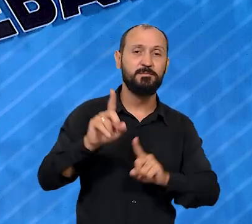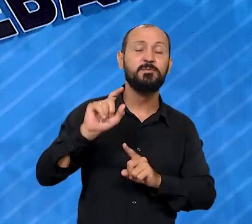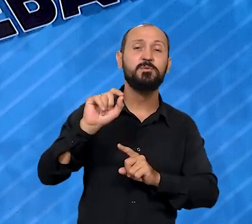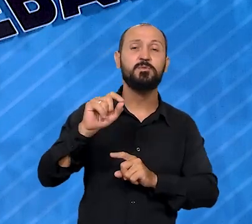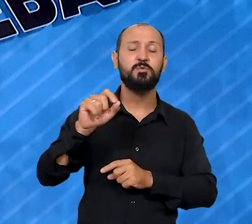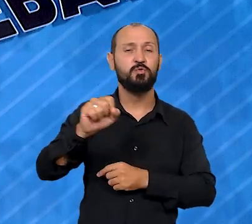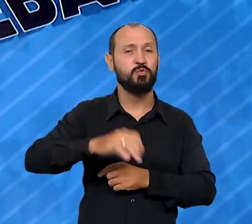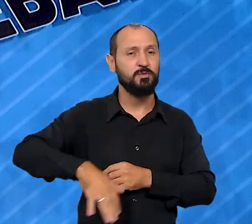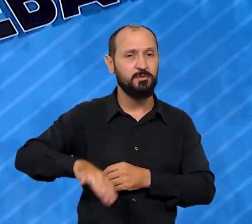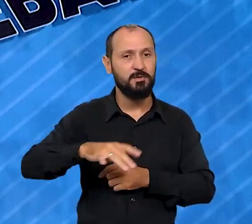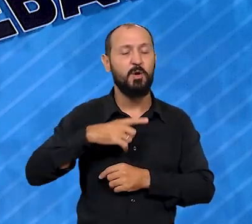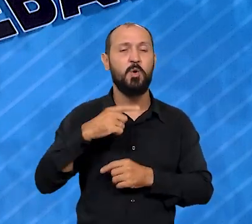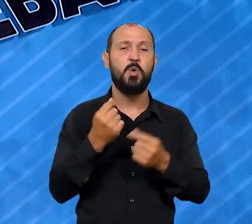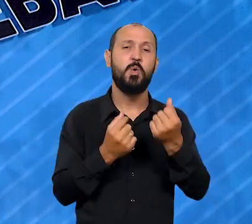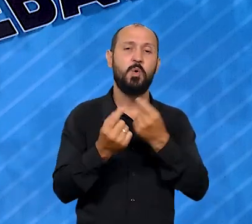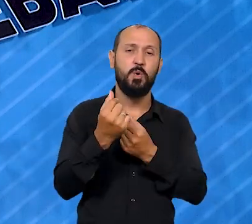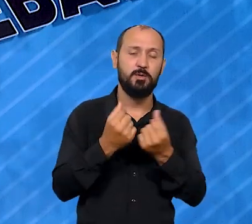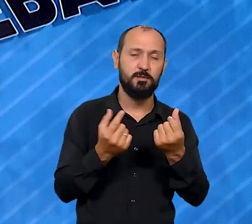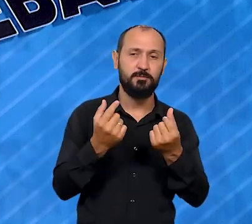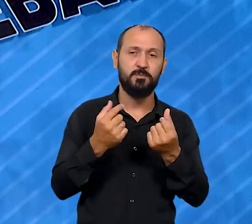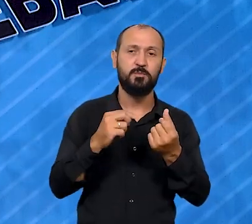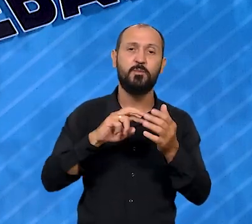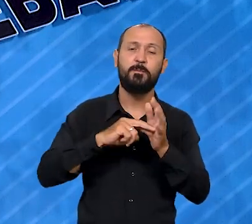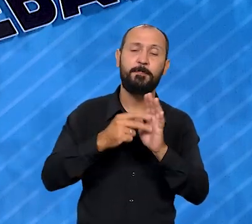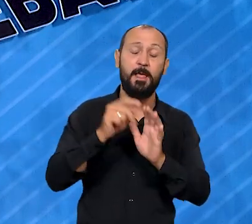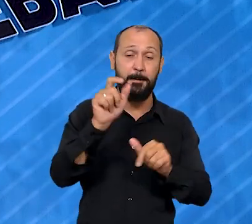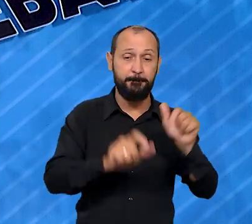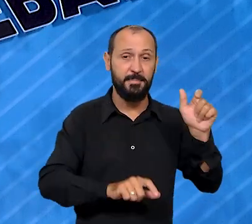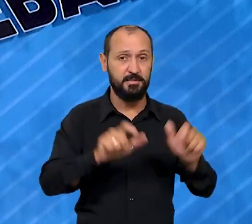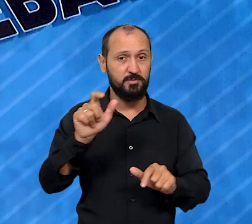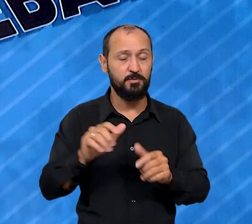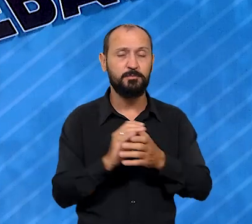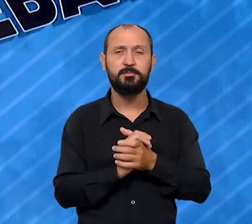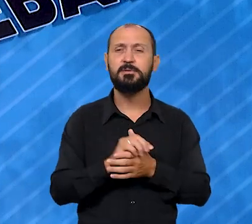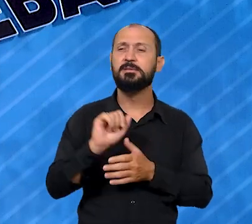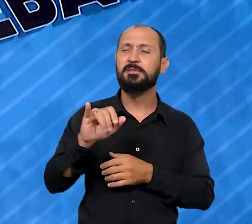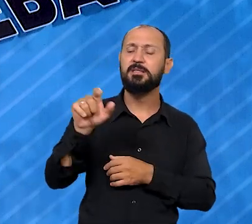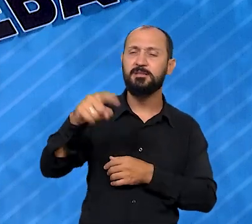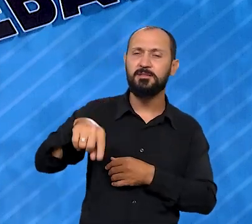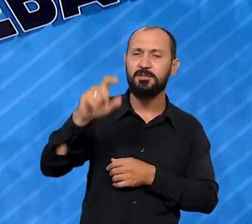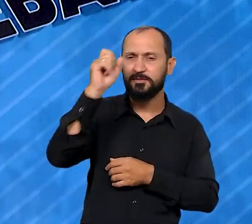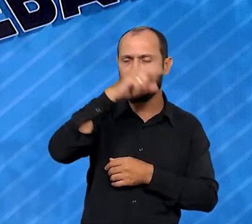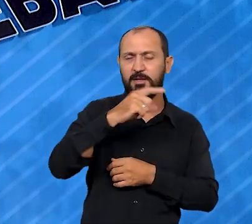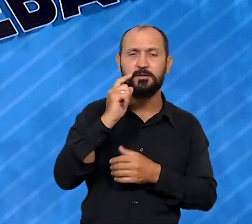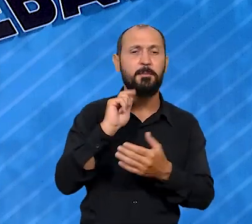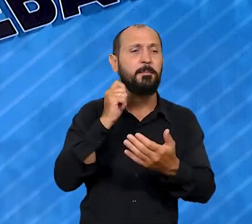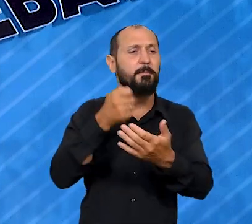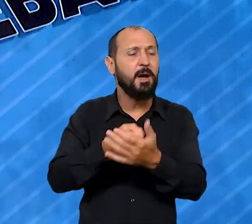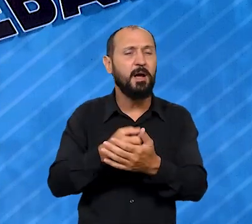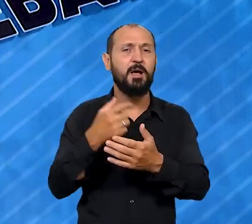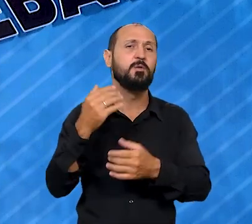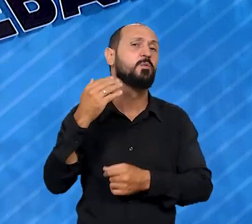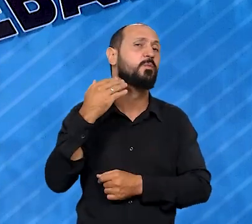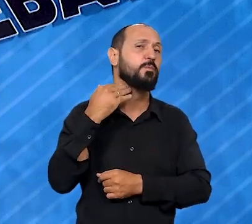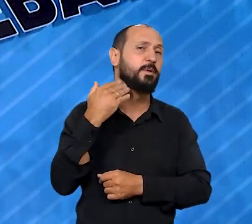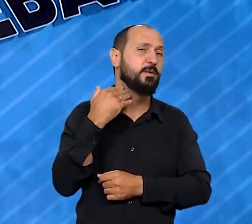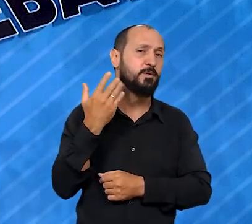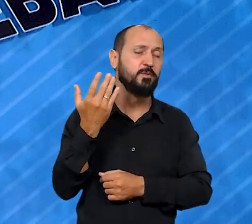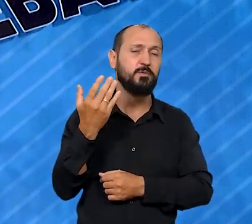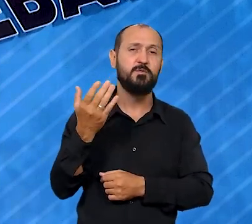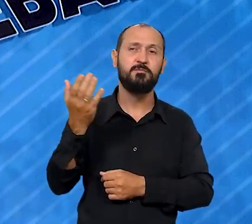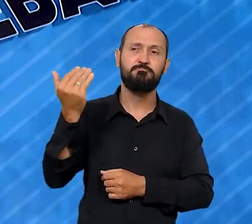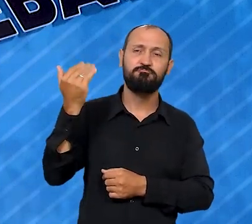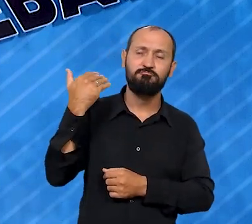discrepância muito alta, né, socialmente, economicamente, com relação às pessoas. Então, se a pessoa tem dificuldade de pegar, às vezes, crédito